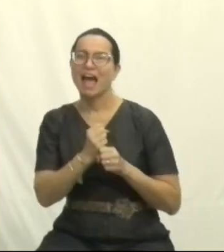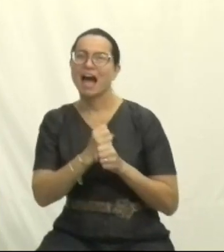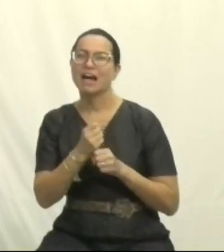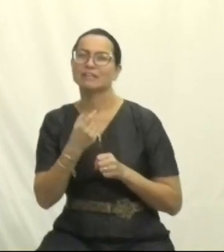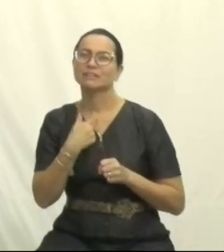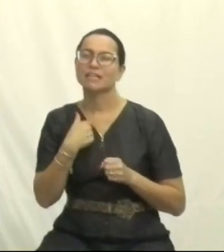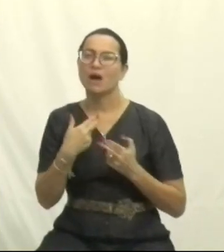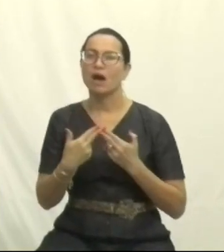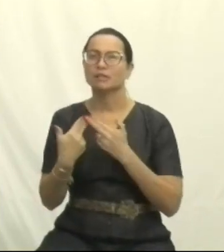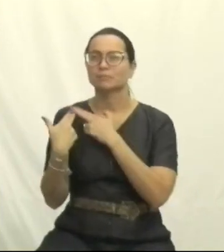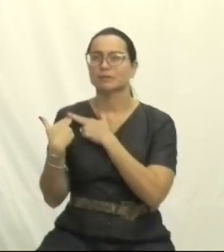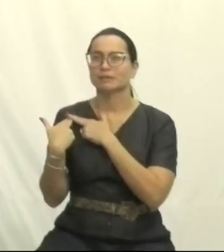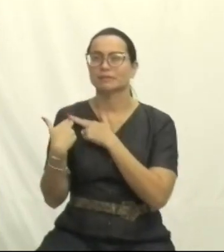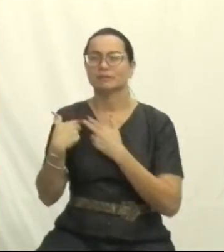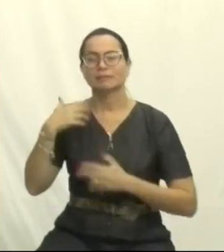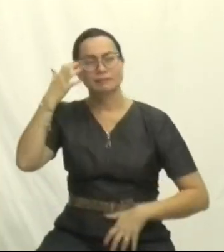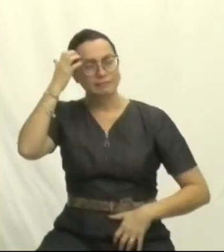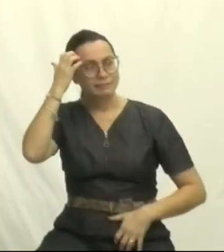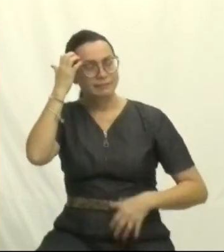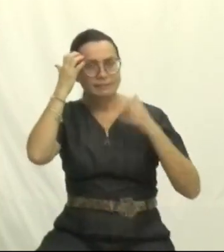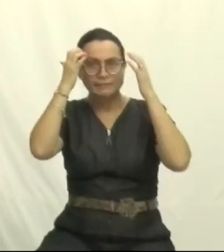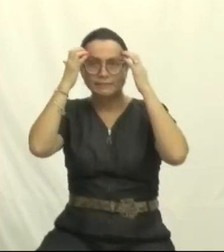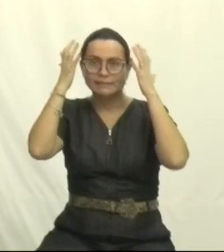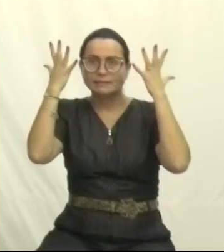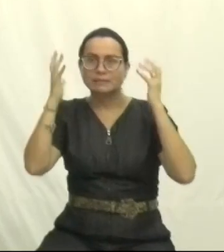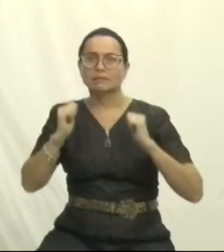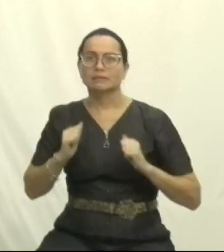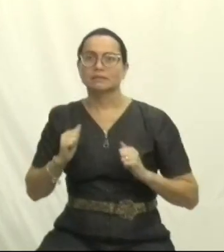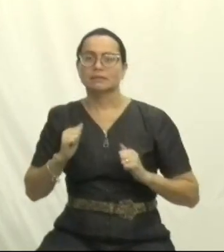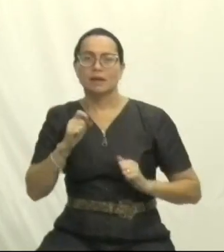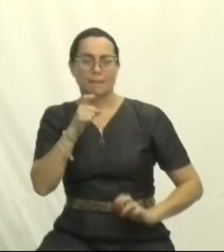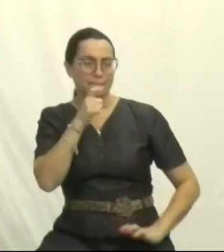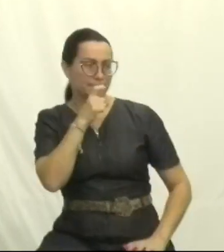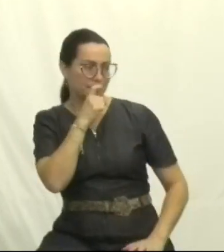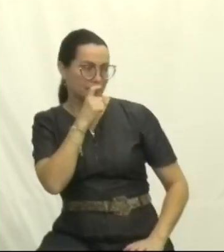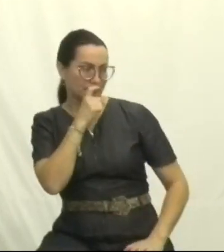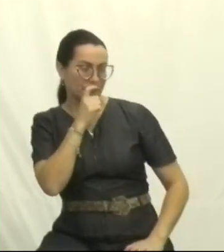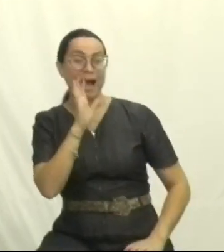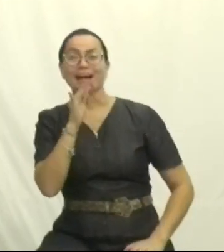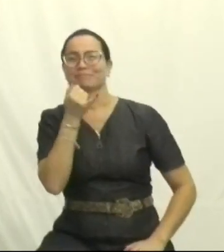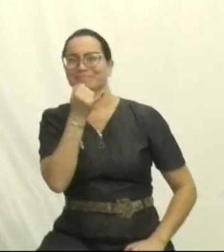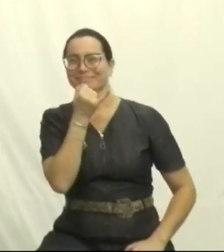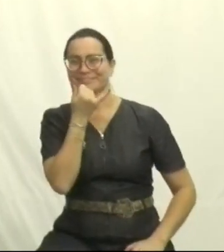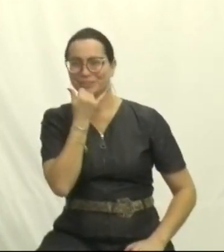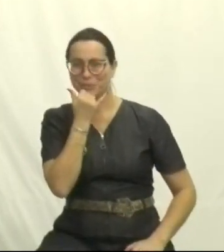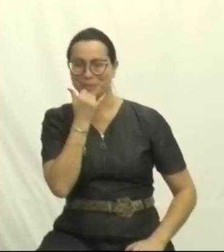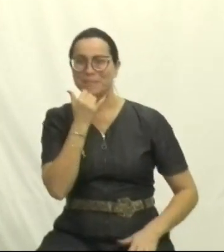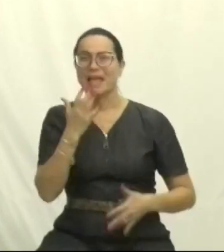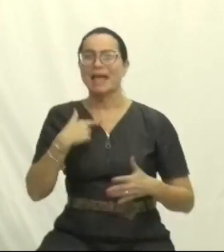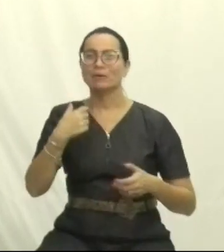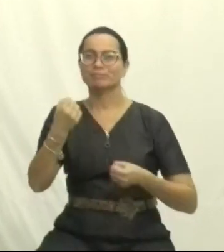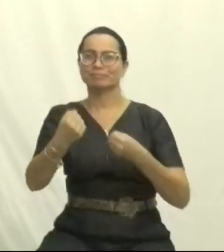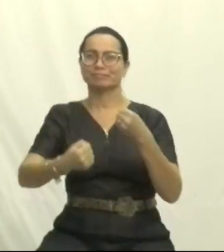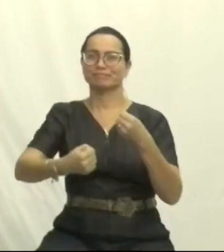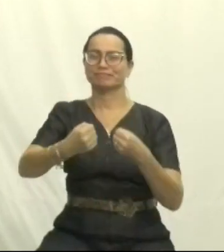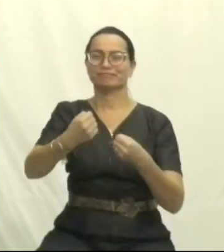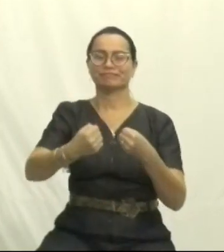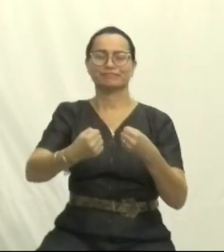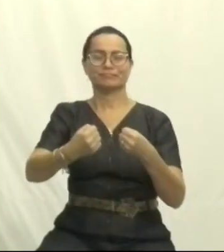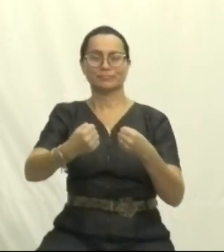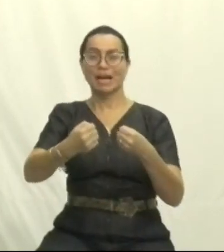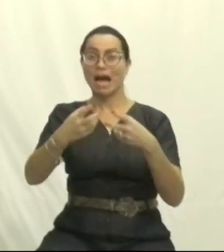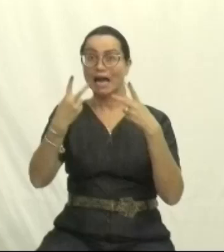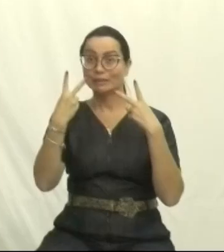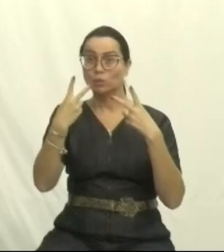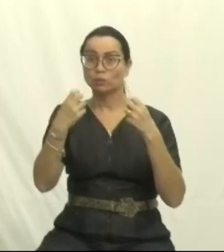com a mão coçando a cabeça, fazendo outra coisa, e ele diz: papai, bota as 2 mãos no volante. E a gente tem que fazer porque é o certo e a